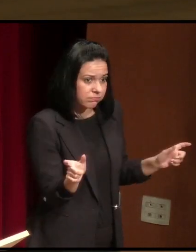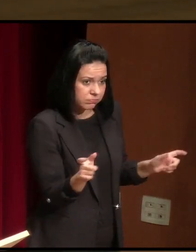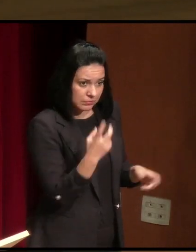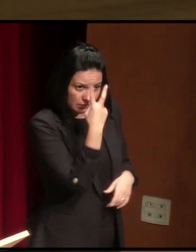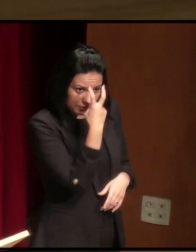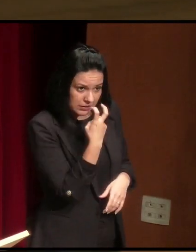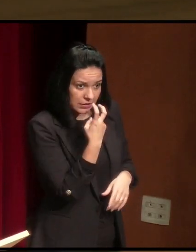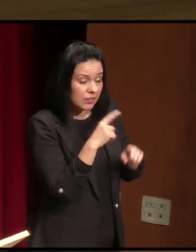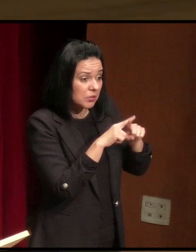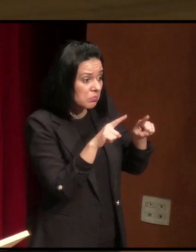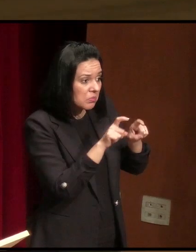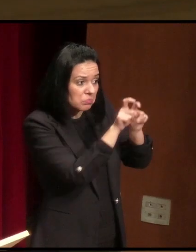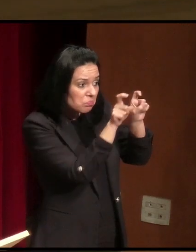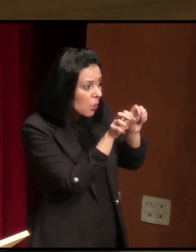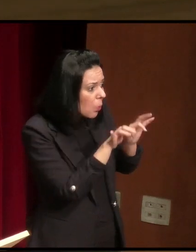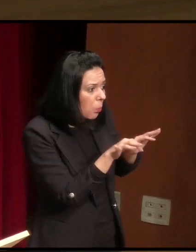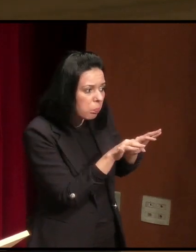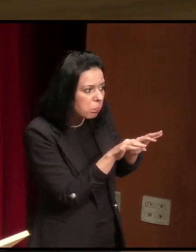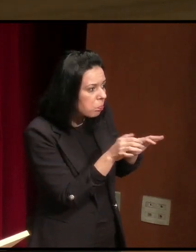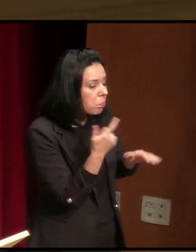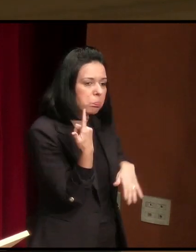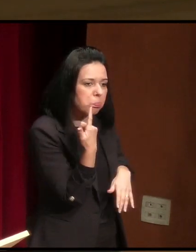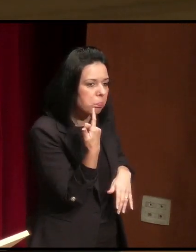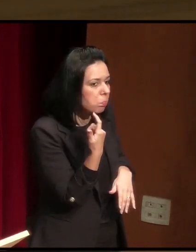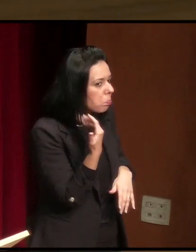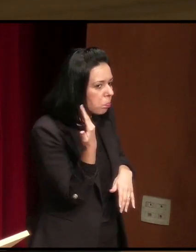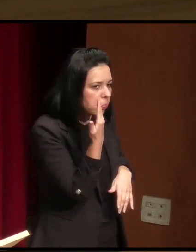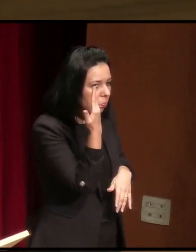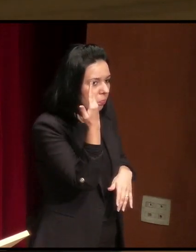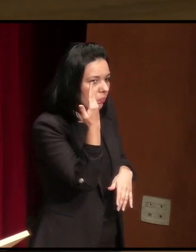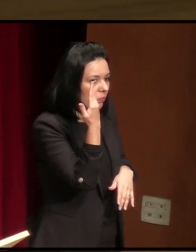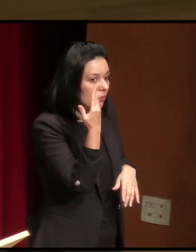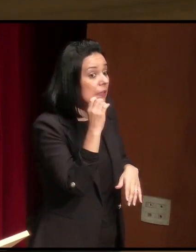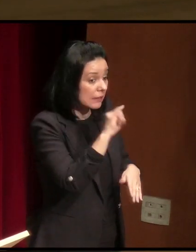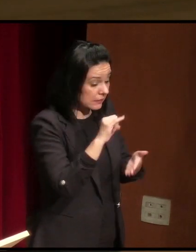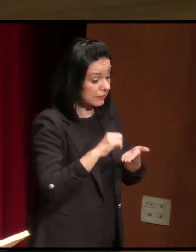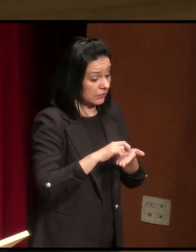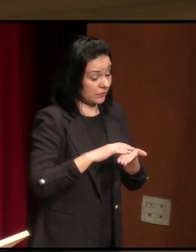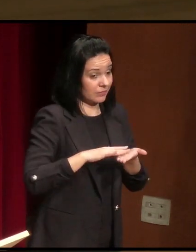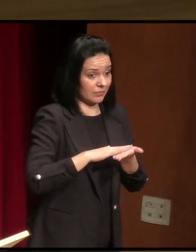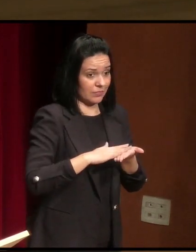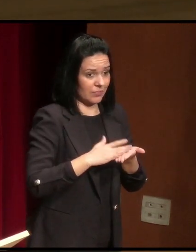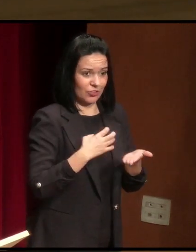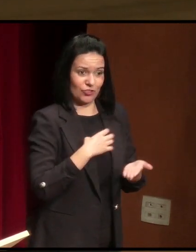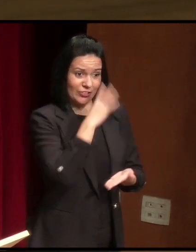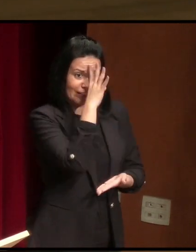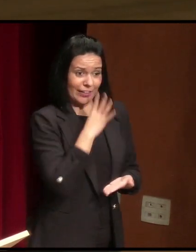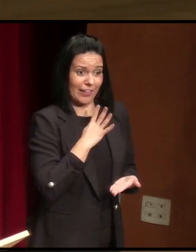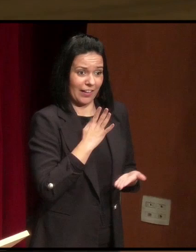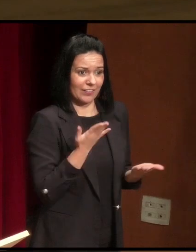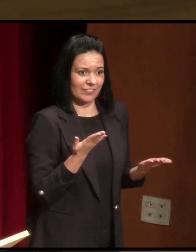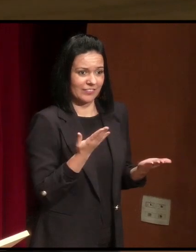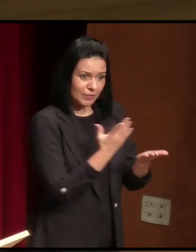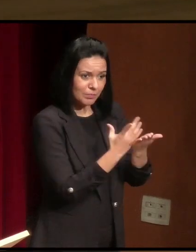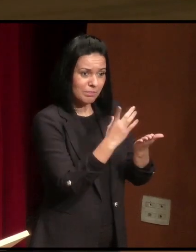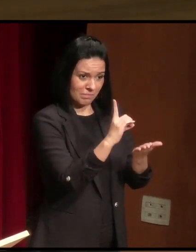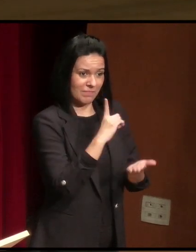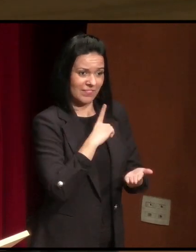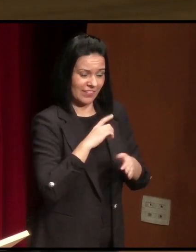do computador, de um celular. E tendo o Braille, a Bíblia está aqui, gratuita, na ponta dos dedos, né?